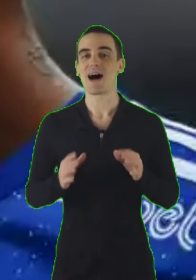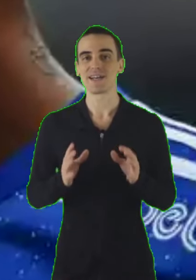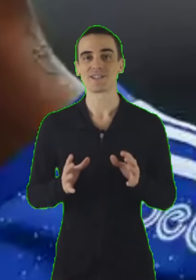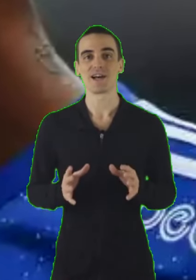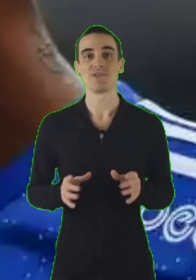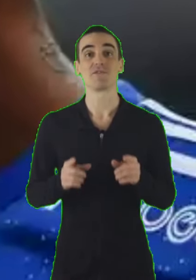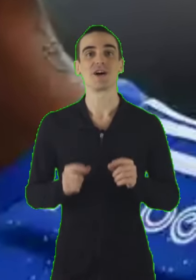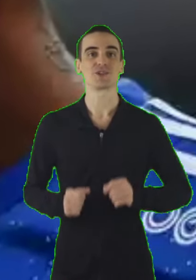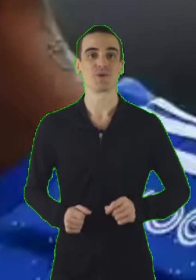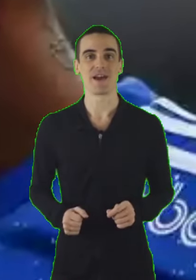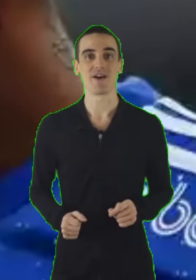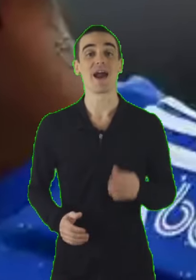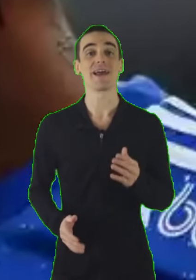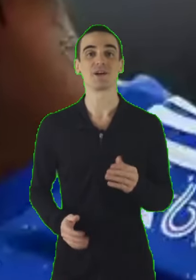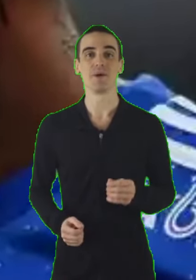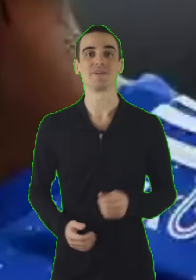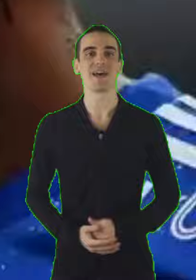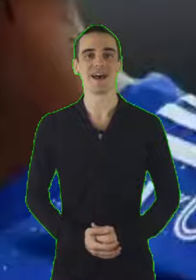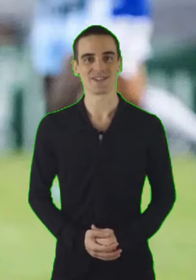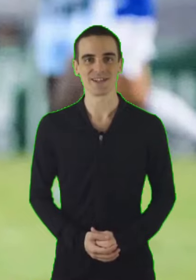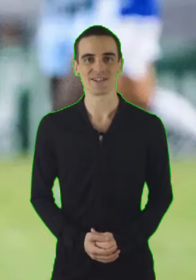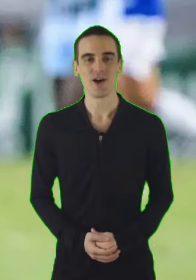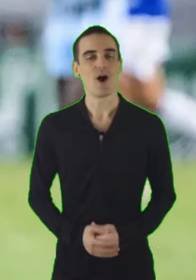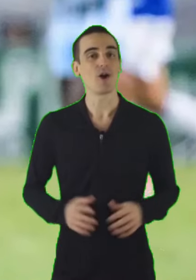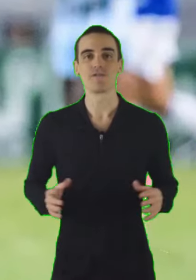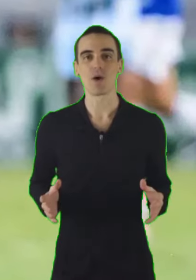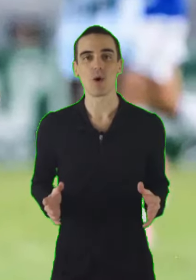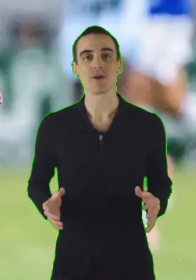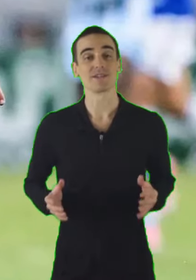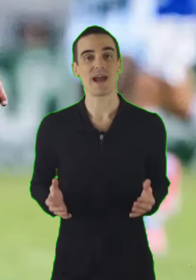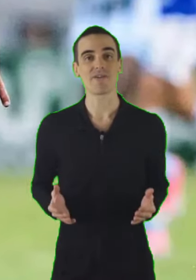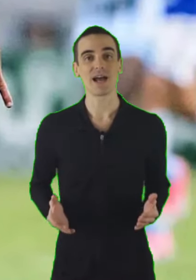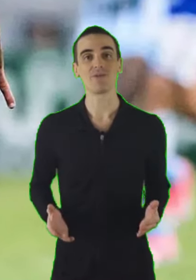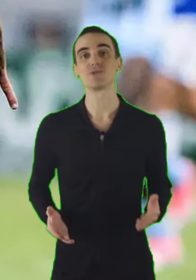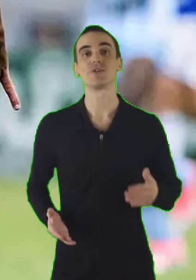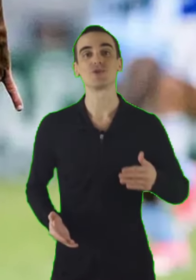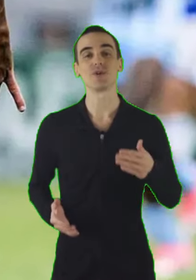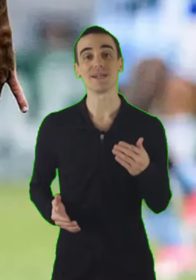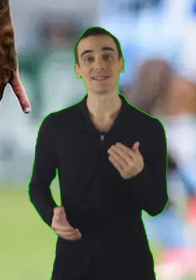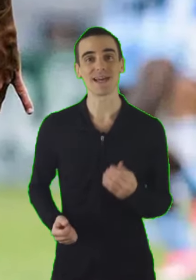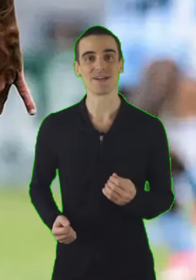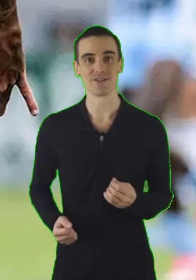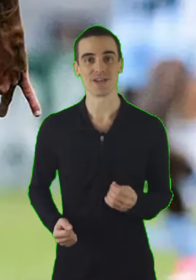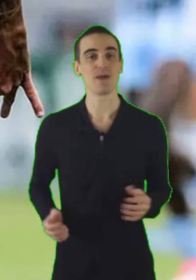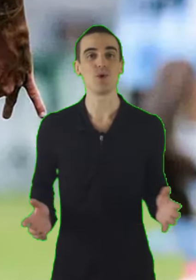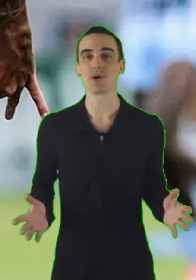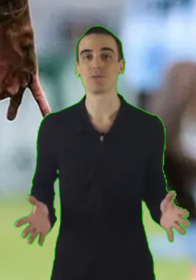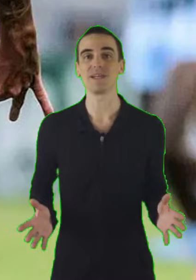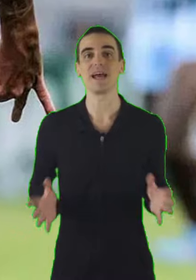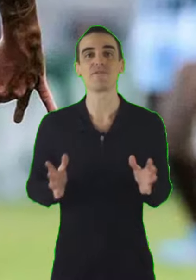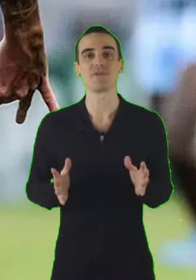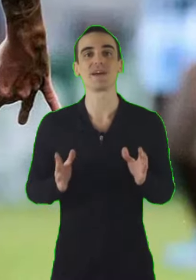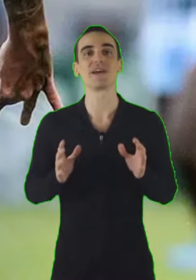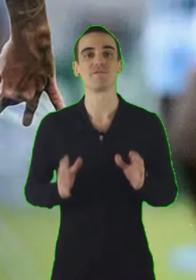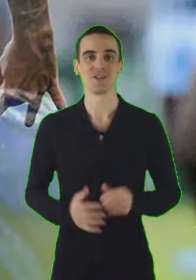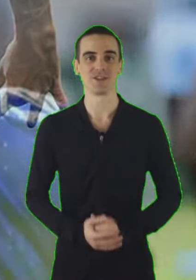pelo Cruzeiro. O jogador desperta interesse de alguns clubes brasileiros. Mas, até o momento, as conversas com Coritiba e Vitória que